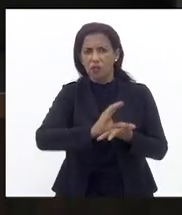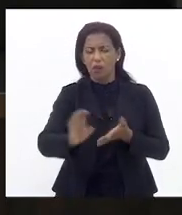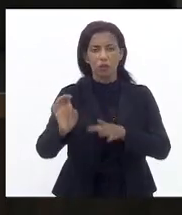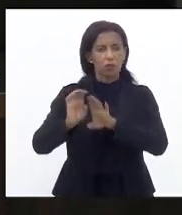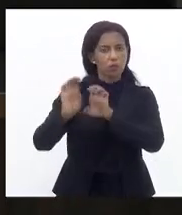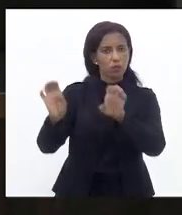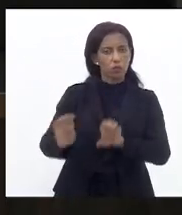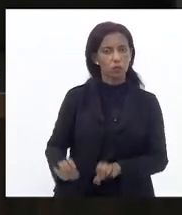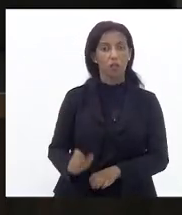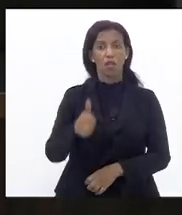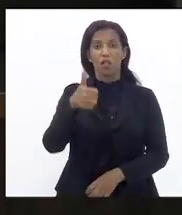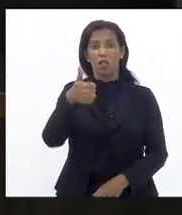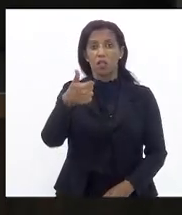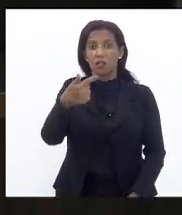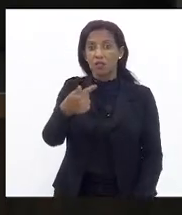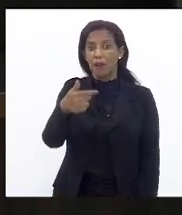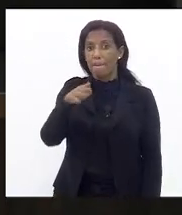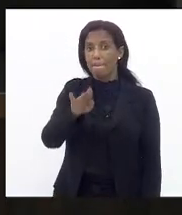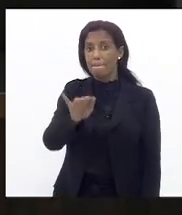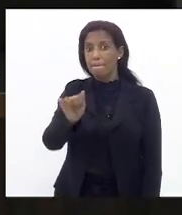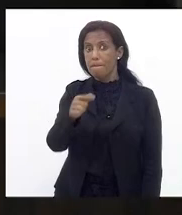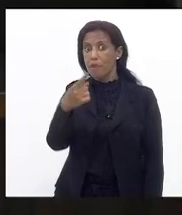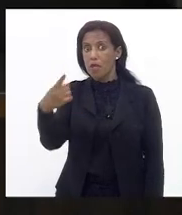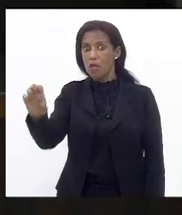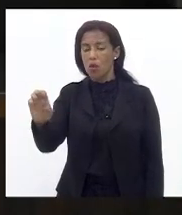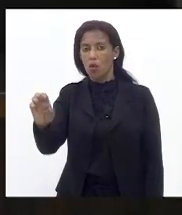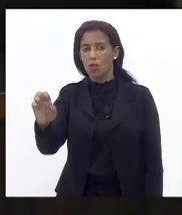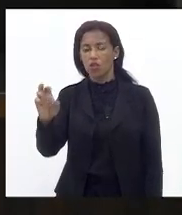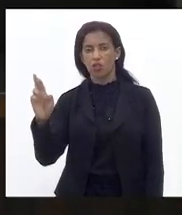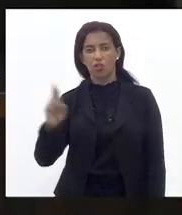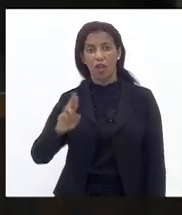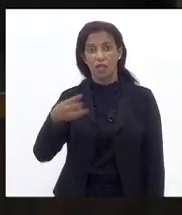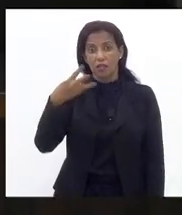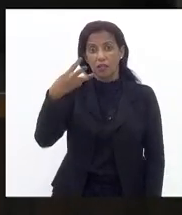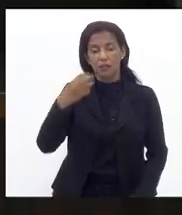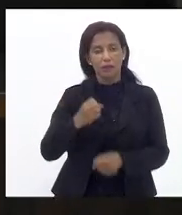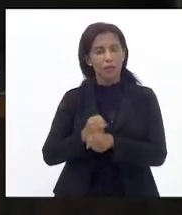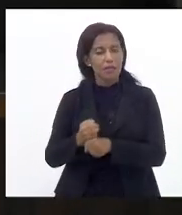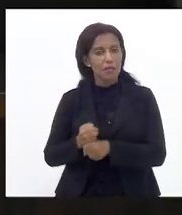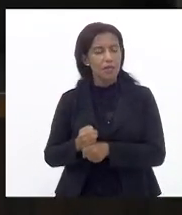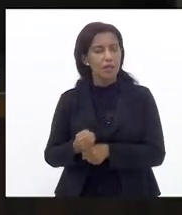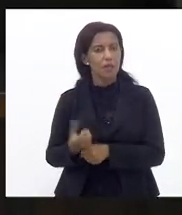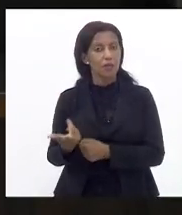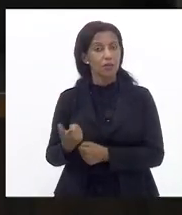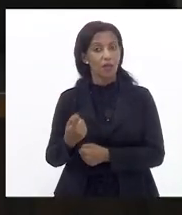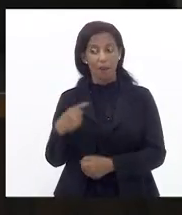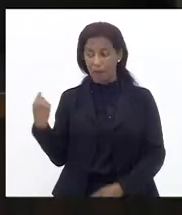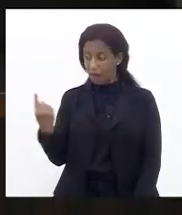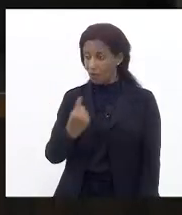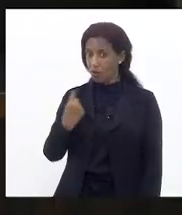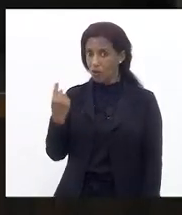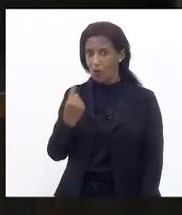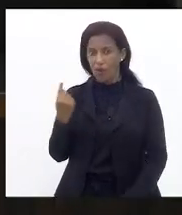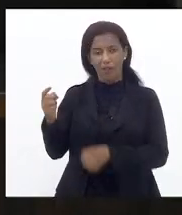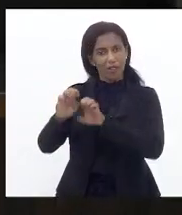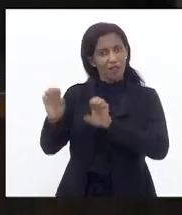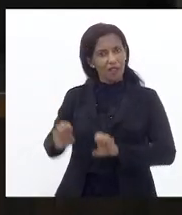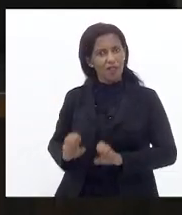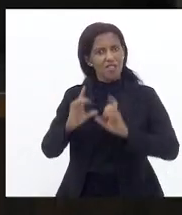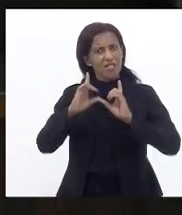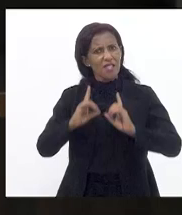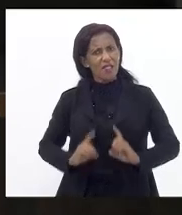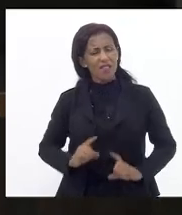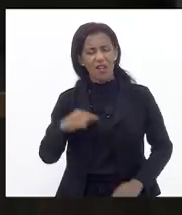infraestrutura em 17 bilhões de reais os próximos três anos essa infraestrutura para nós cidadãos